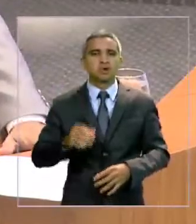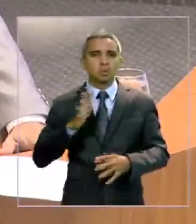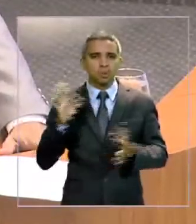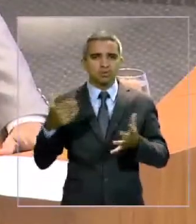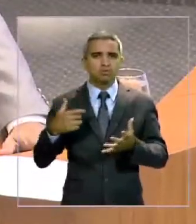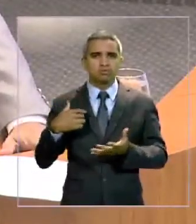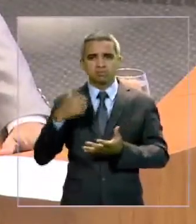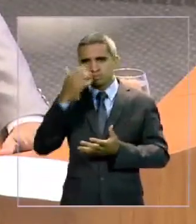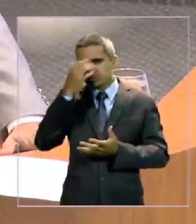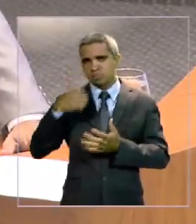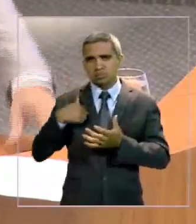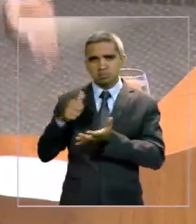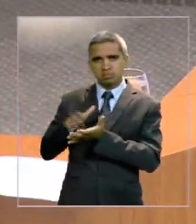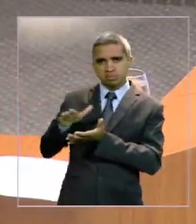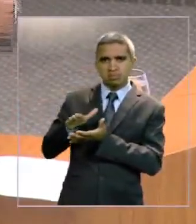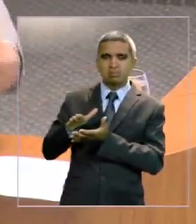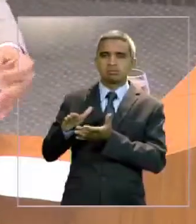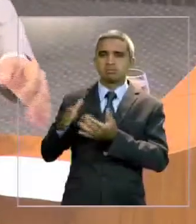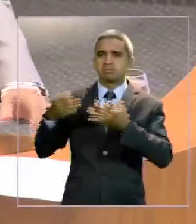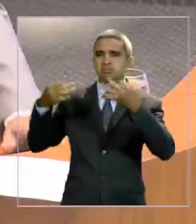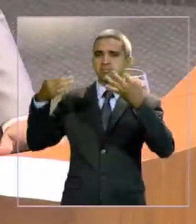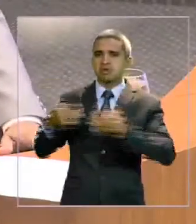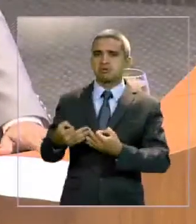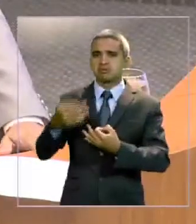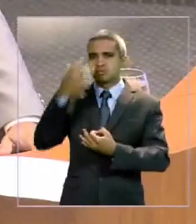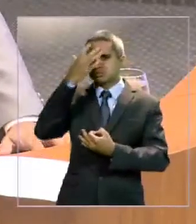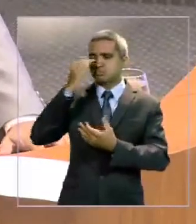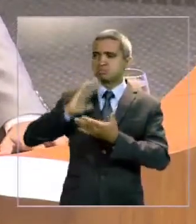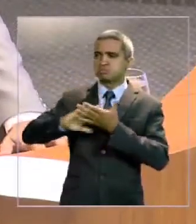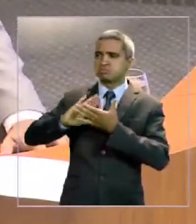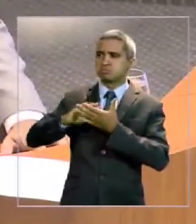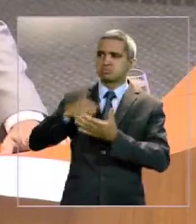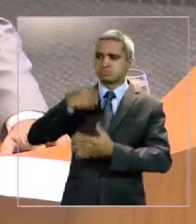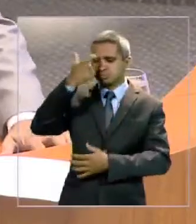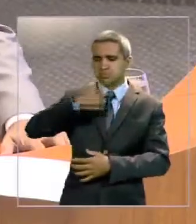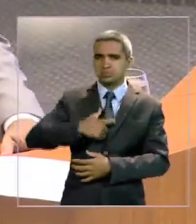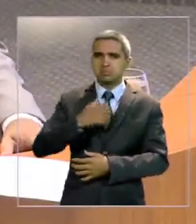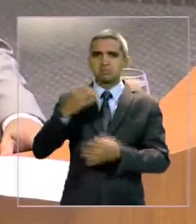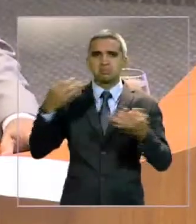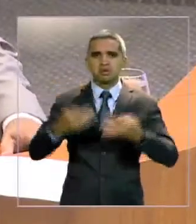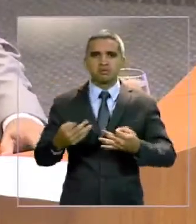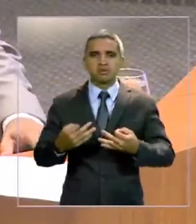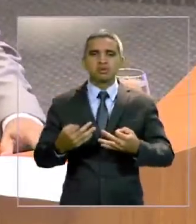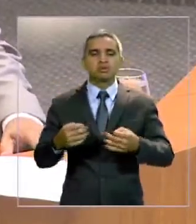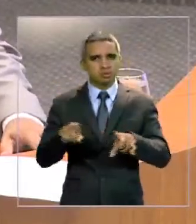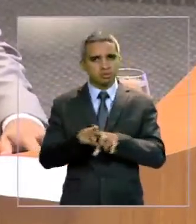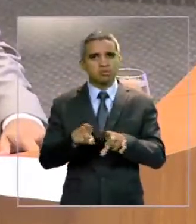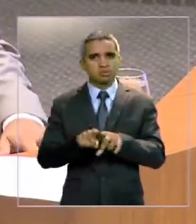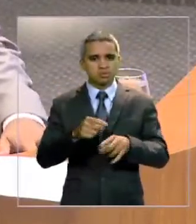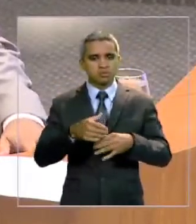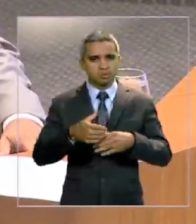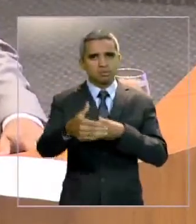acessibilidade e sinalização adequada para as pessoas com deficiência em toda São Luís. a própria secretária de